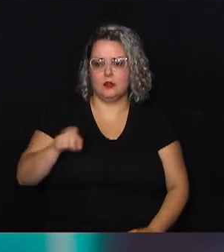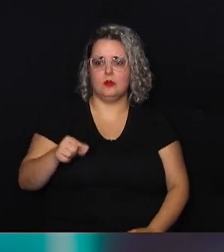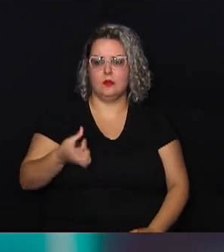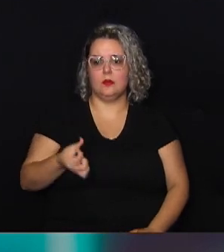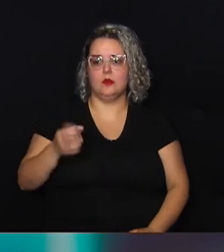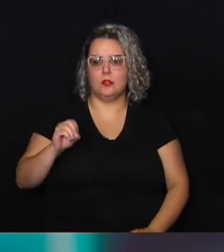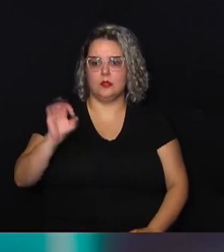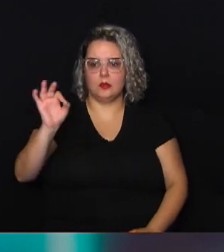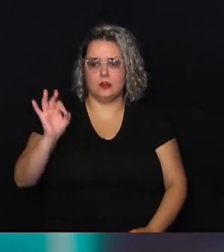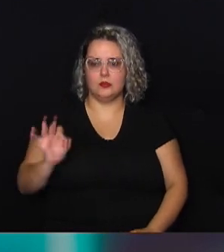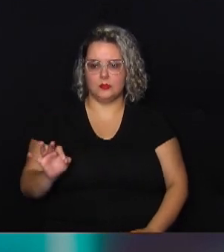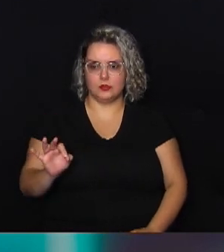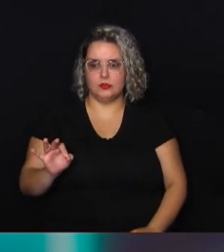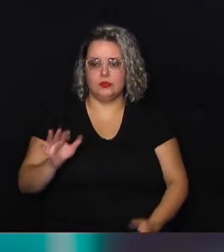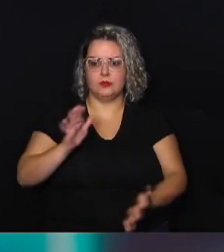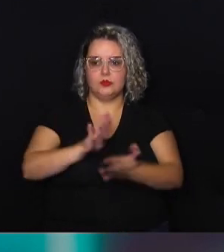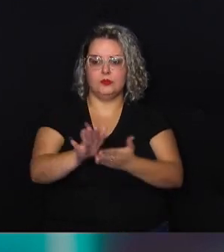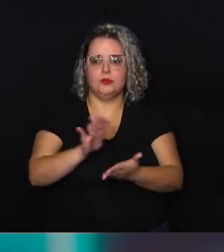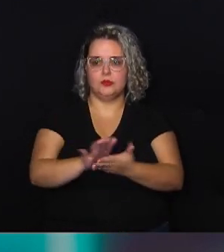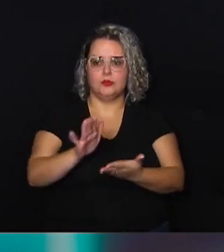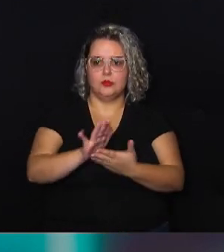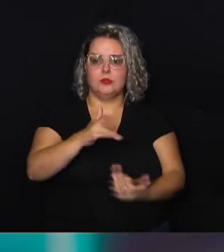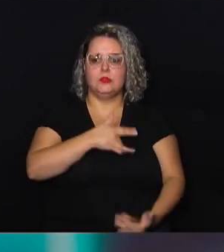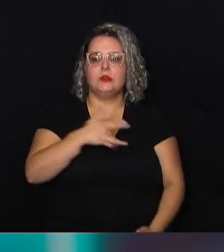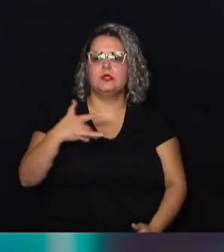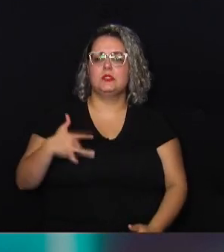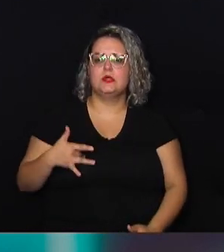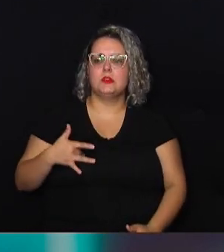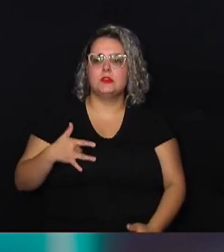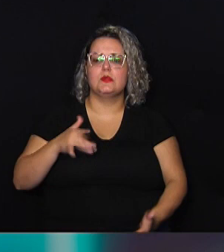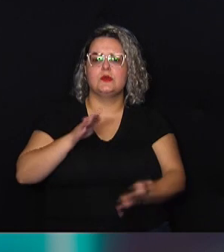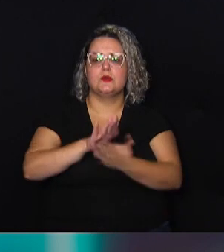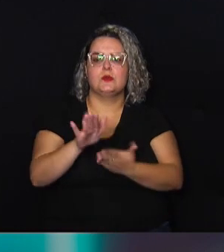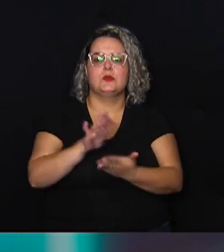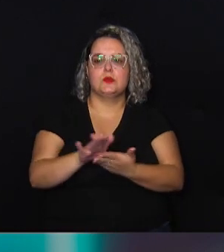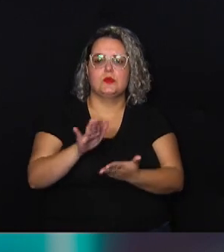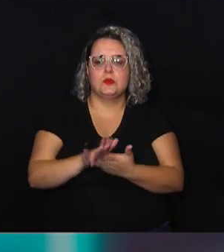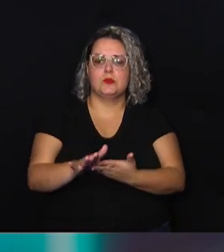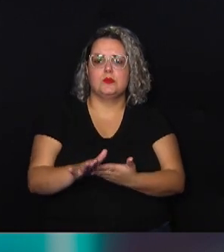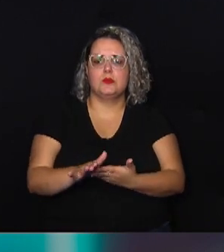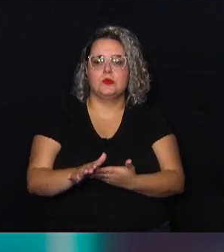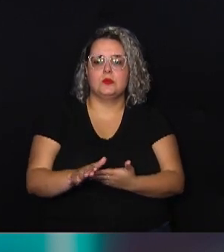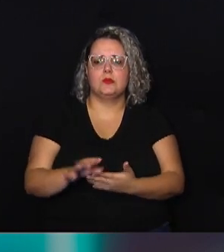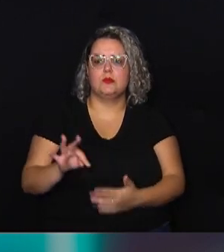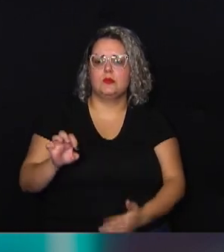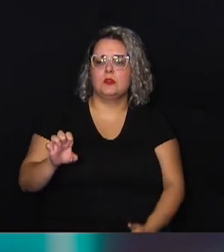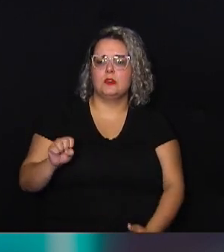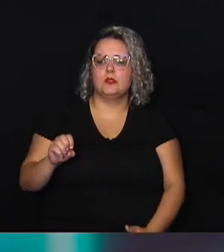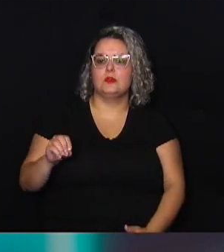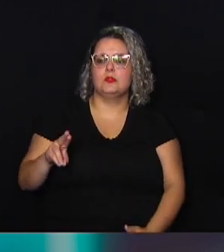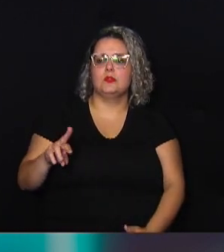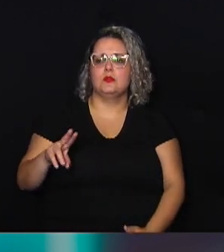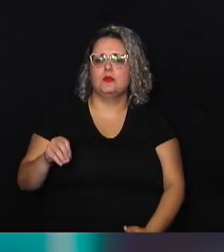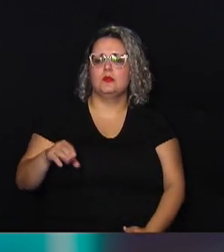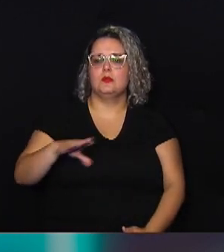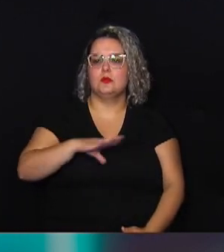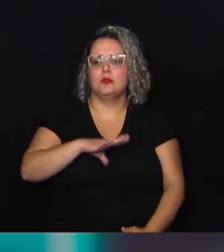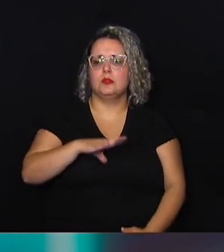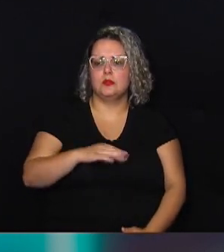72,60% das despesas em saúde são gastos com o Tesouro Municipal, sendo